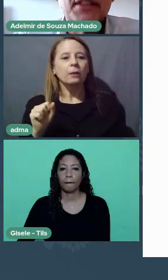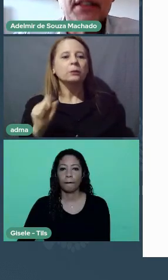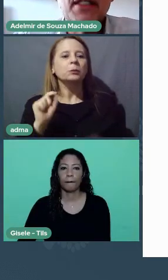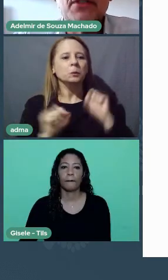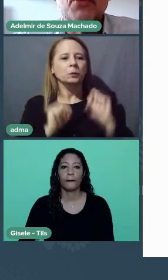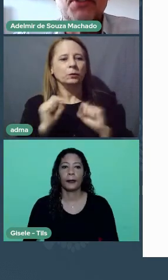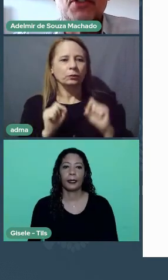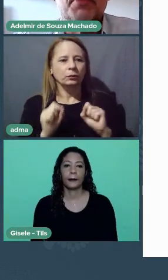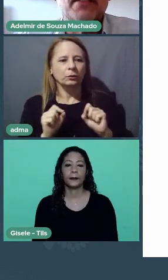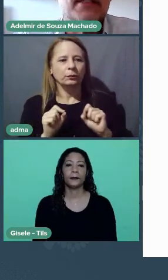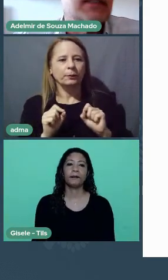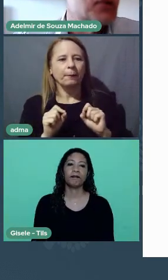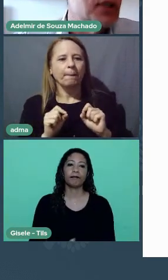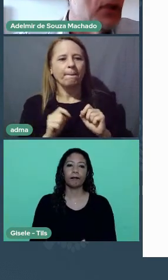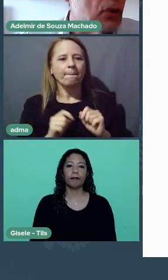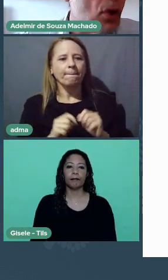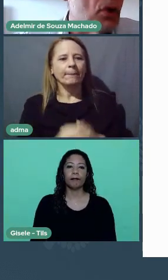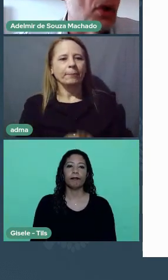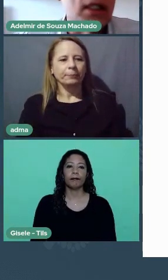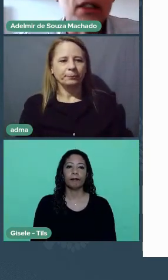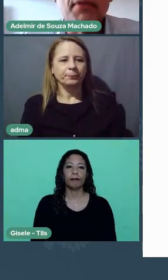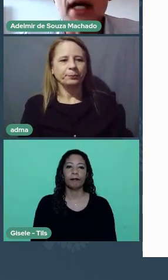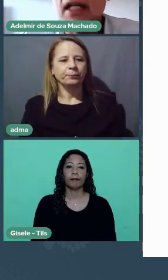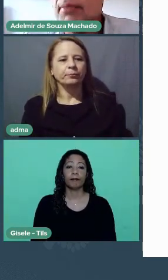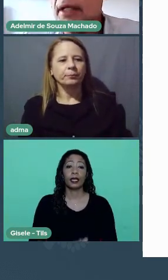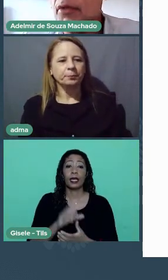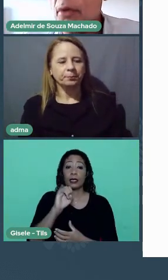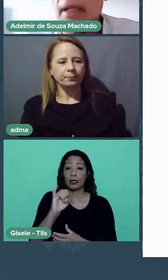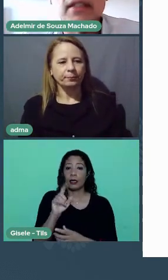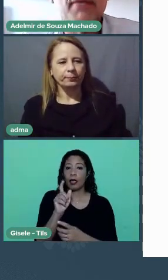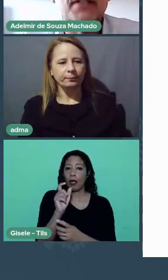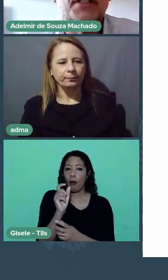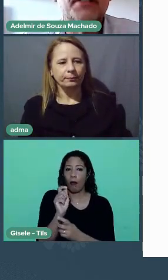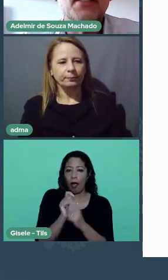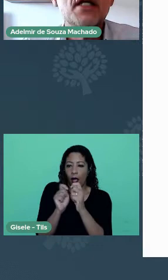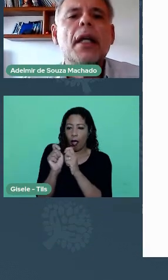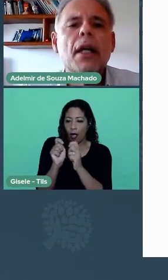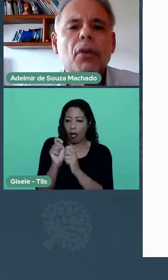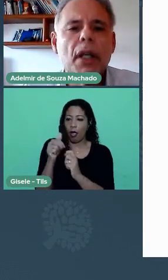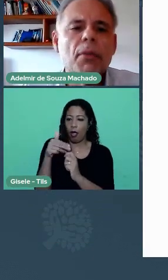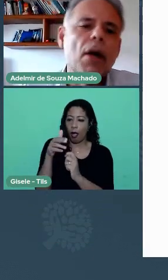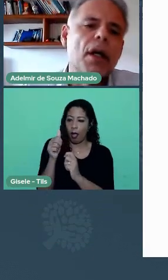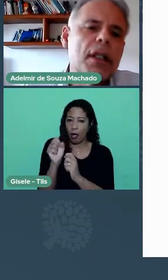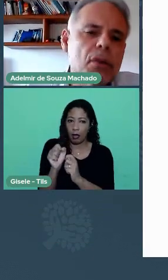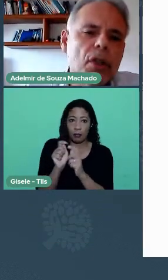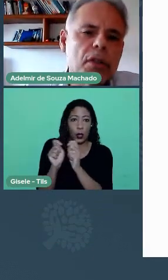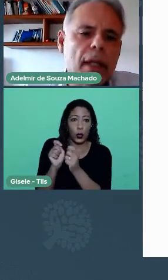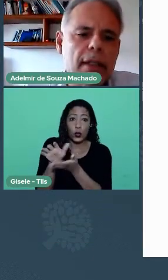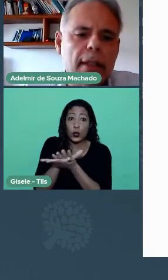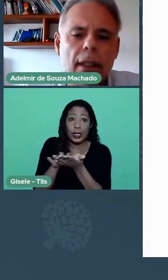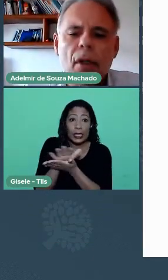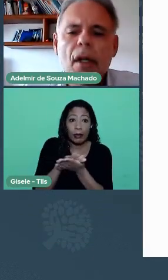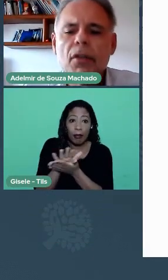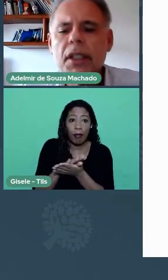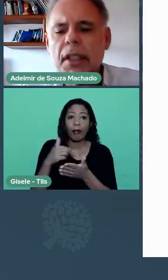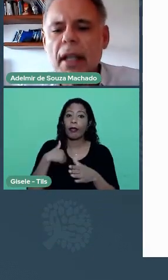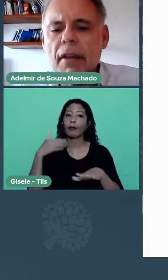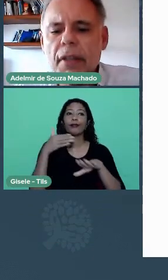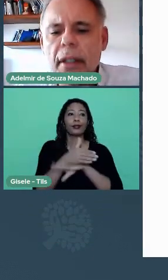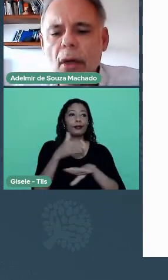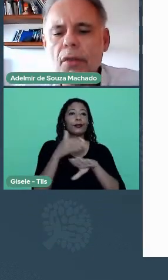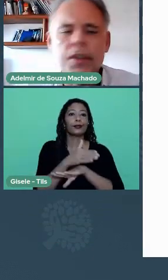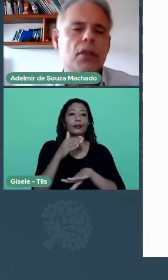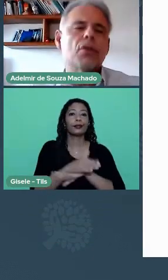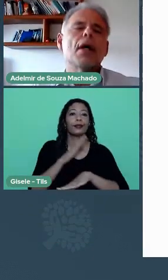controlada prediz risco de hospitalização. Se eu não estou controlando minha asma, eu vou mais à emergência e eu tenho maior risco de hospitalização. Vocês